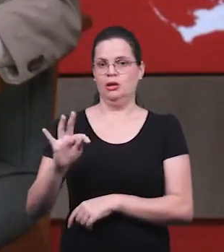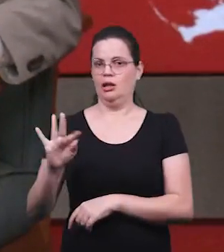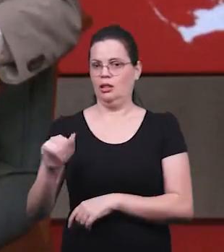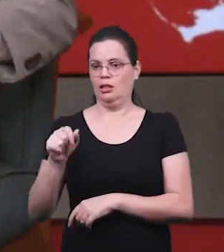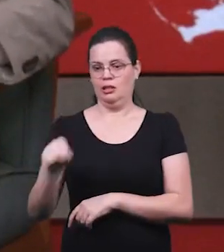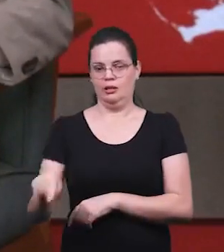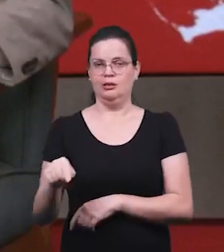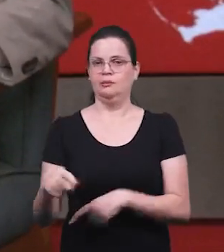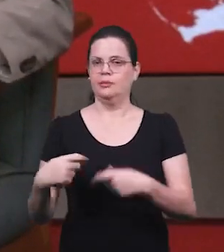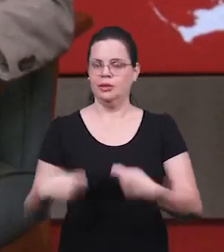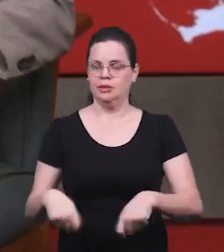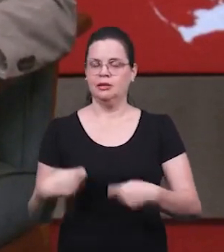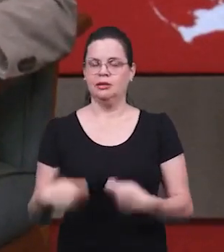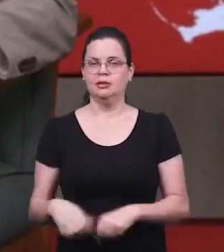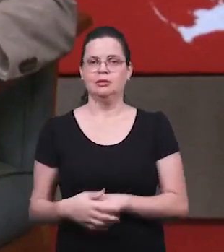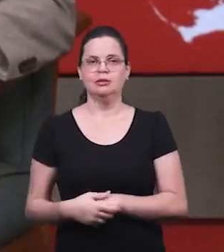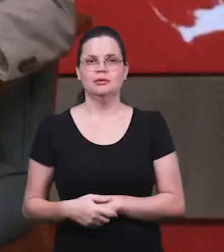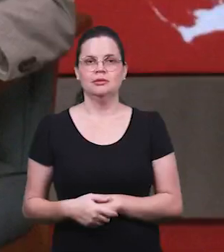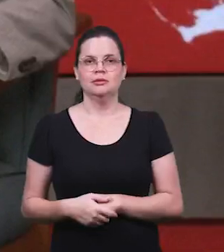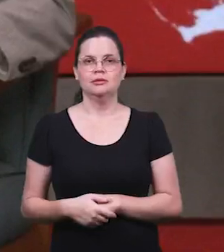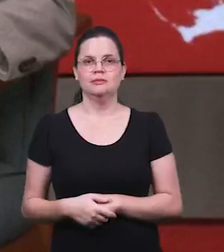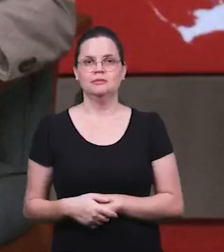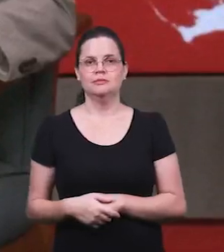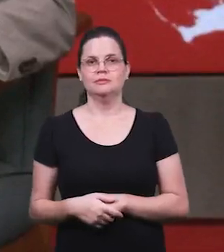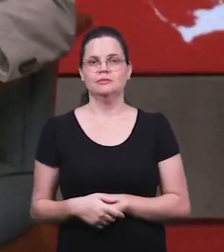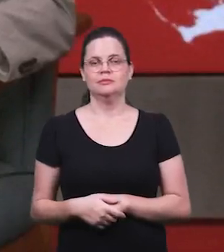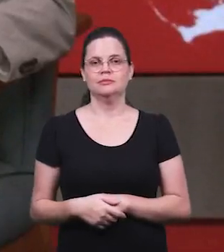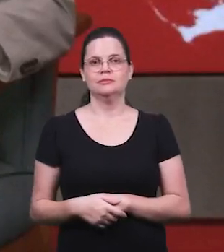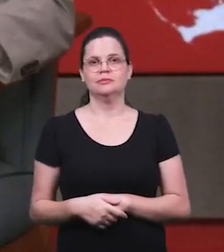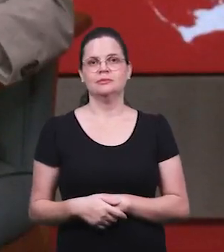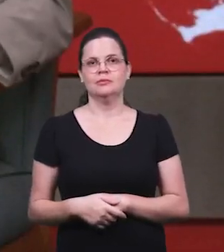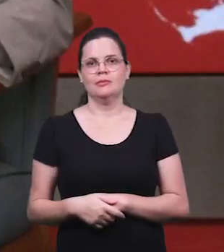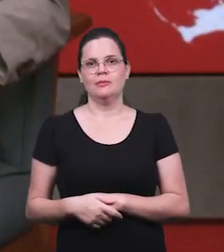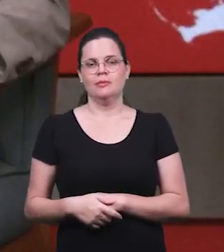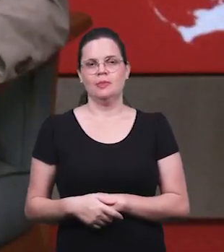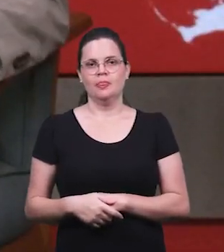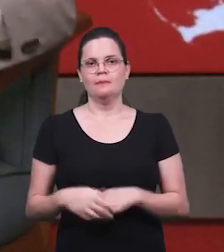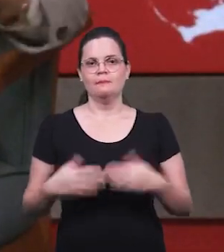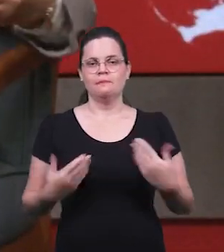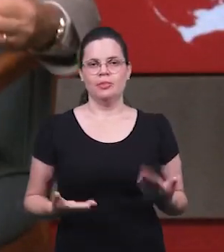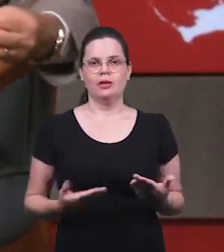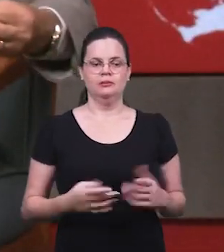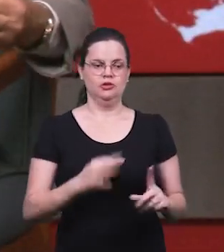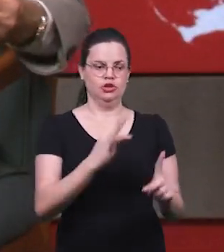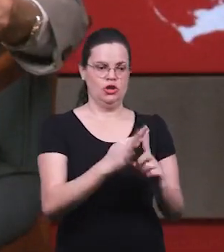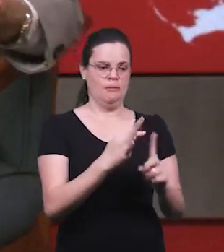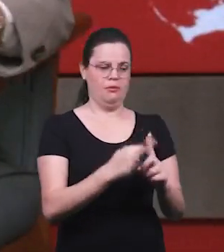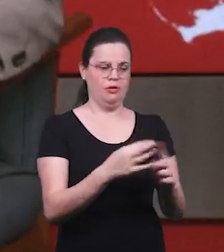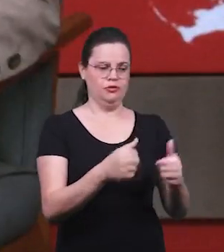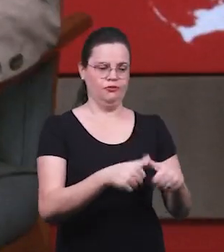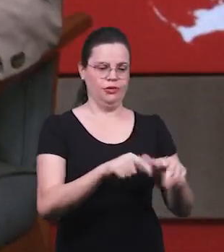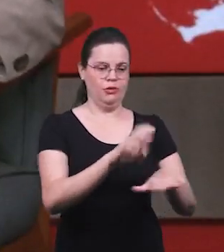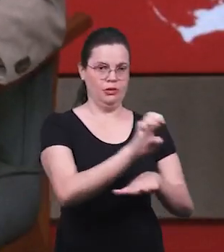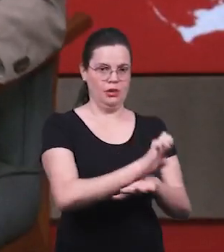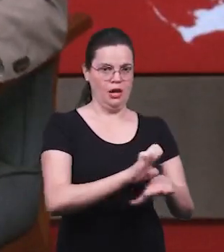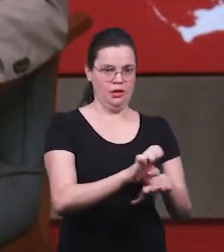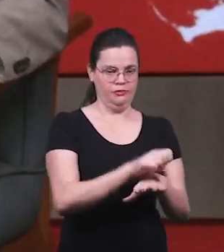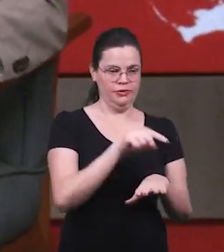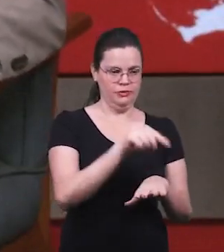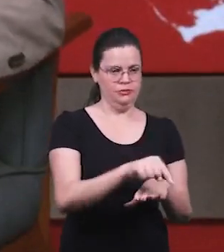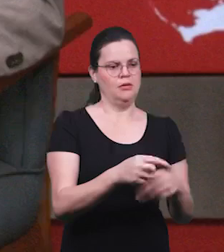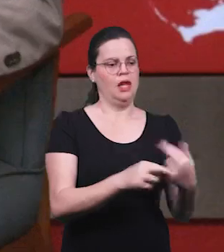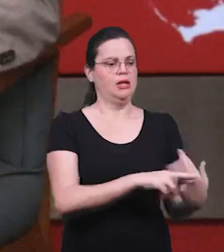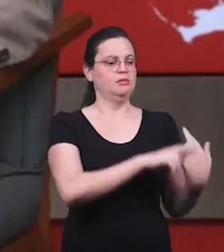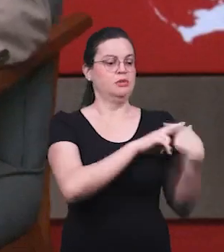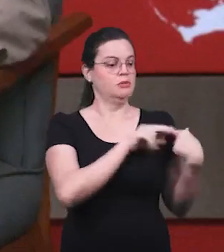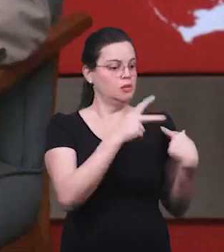deixasse ali aquilo que o ministério dele gerou. Não é? Então, Timóteo, aqui em Éfeso, em